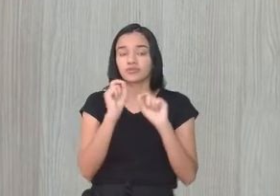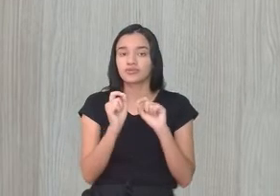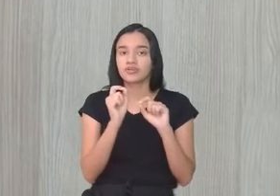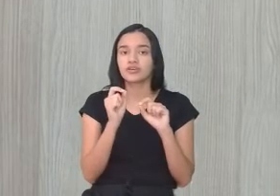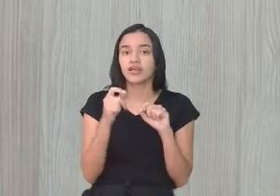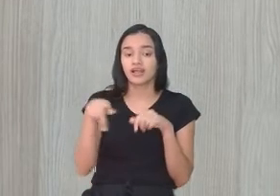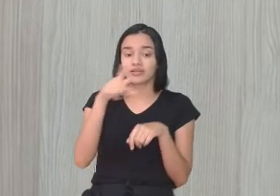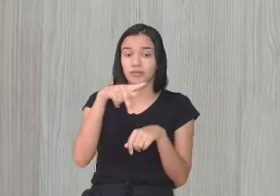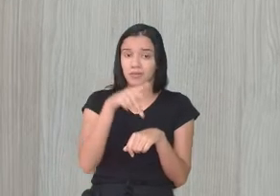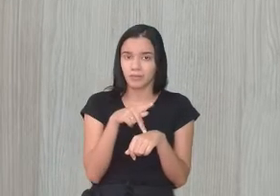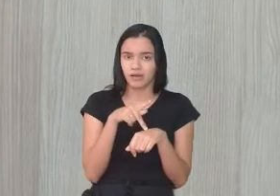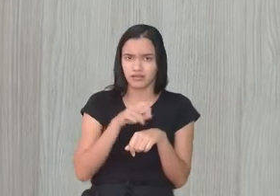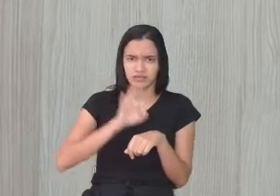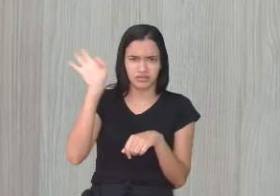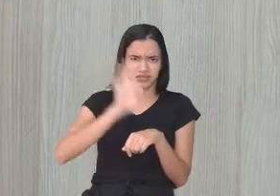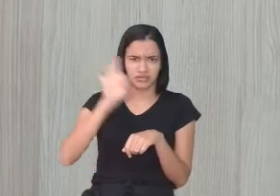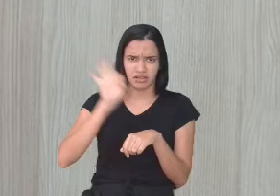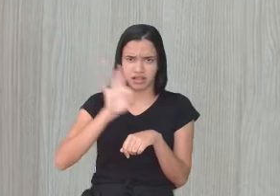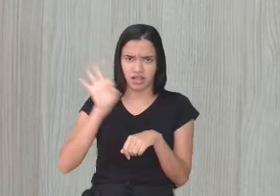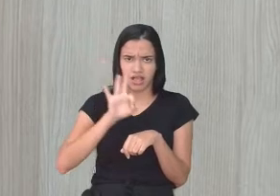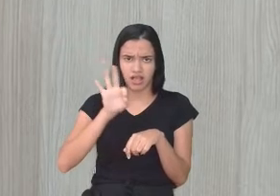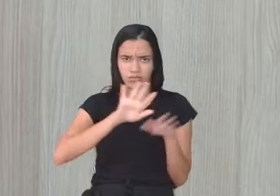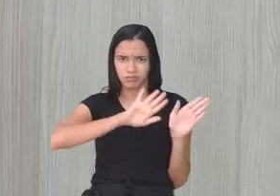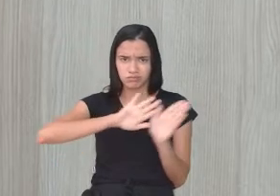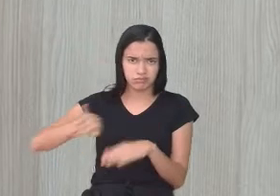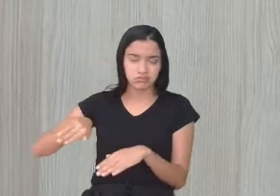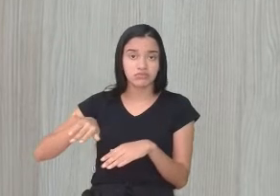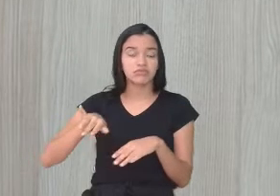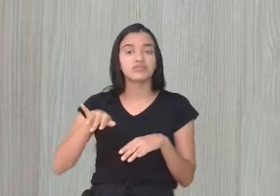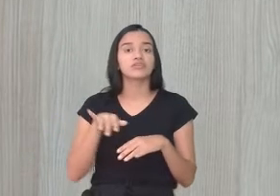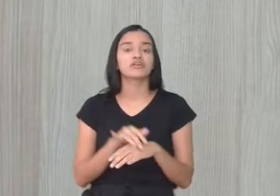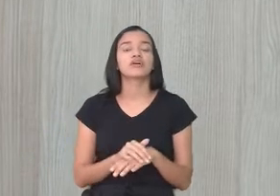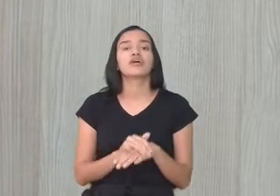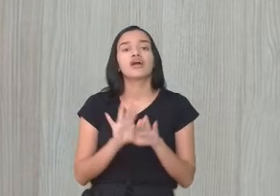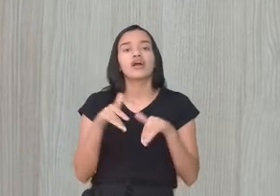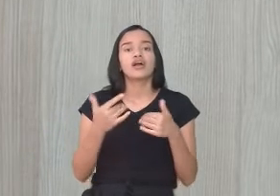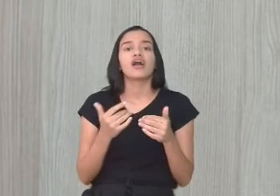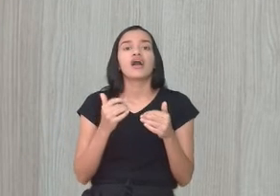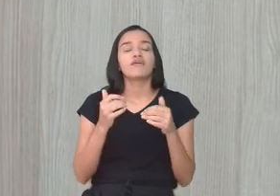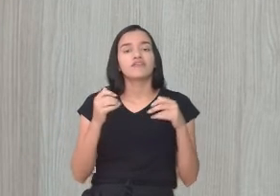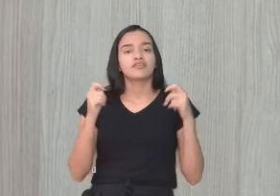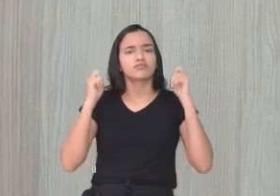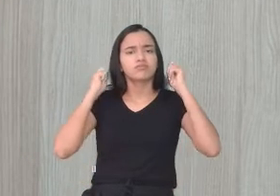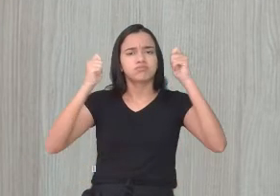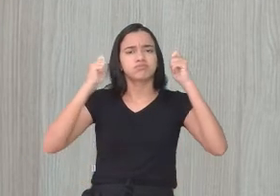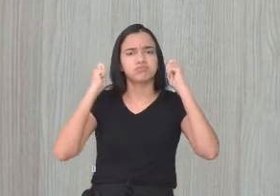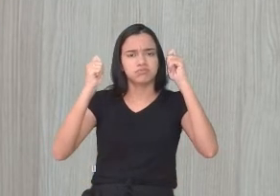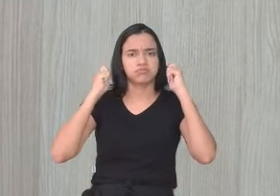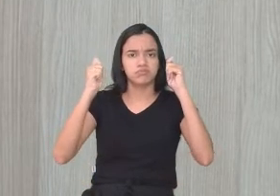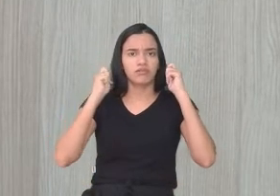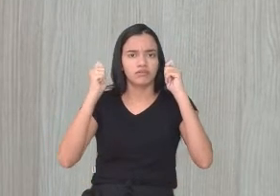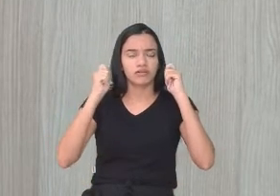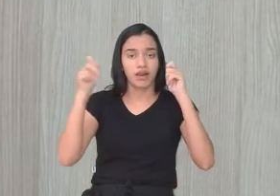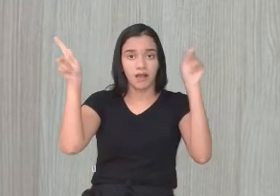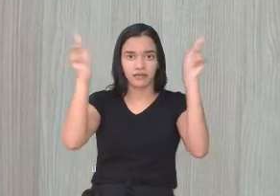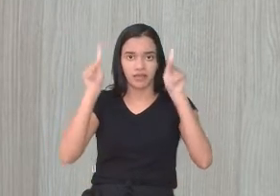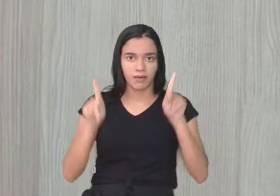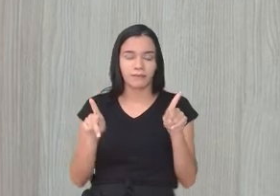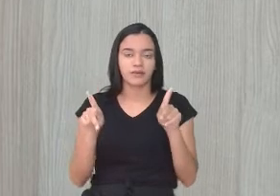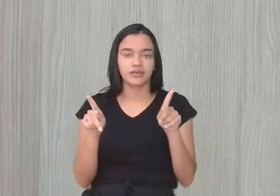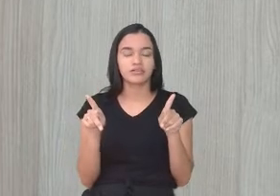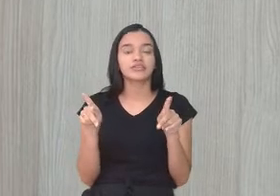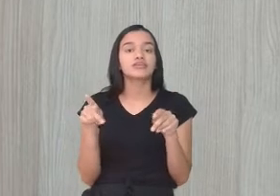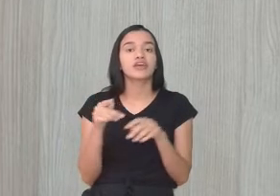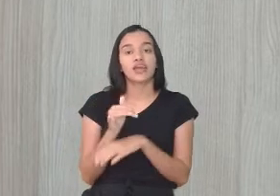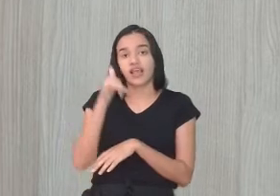Esse dado não combina com a gente, não é? Vamos aí a questão de levantar essa bandeira da paz e evitar que